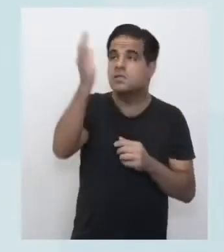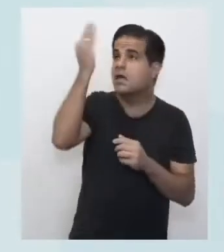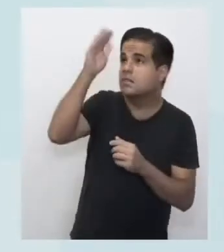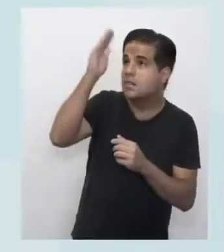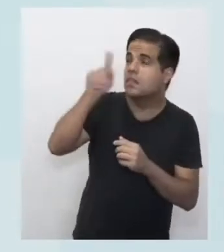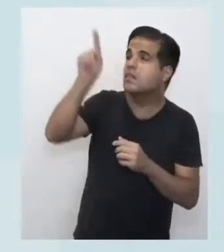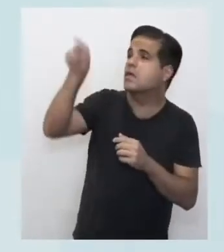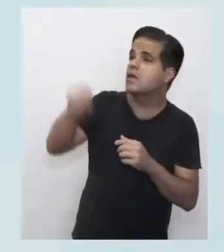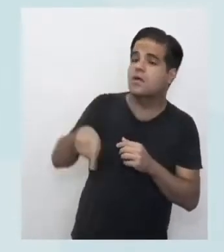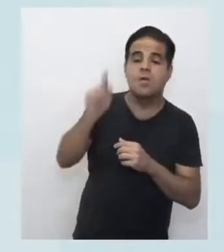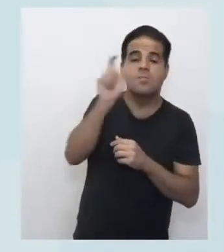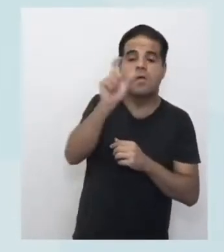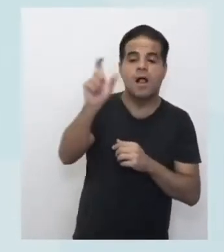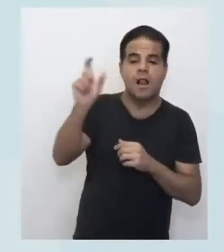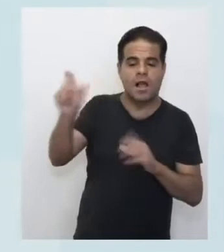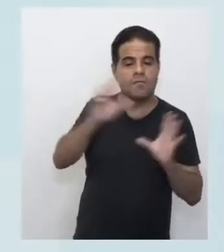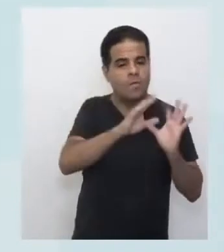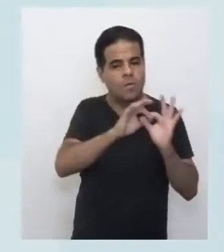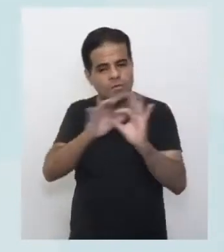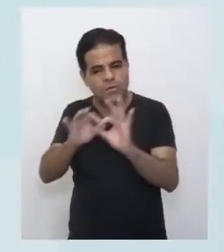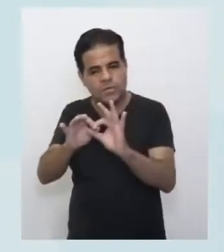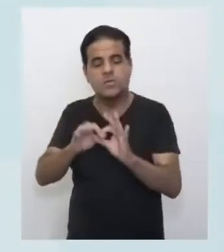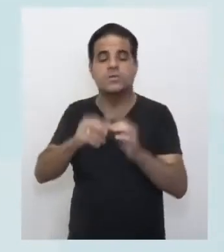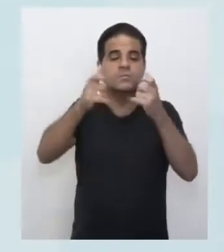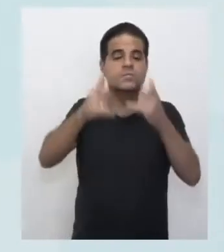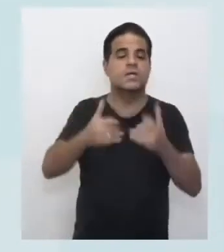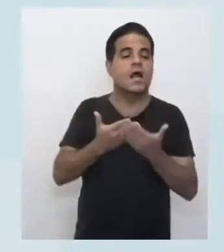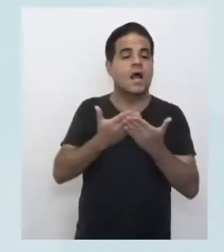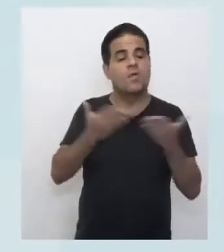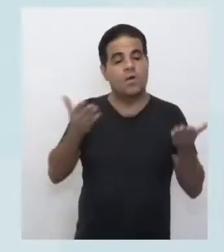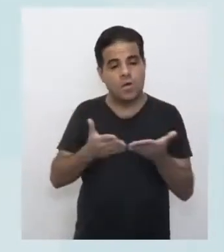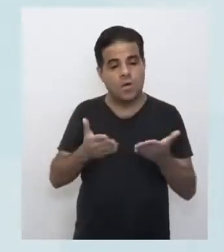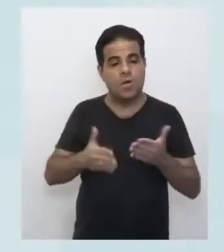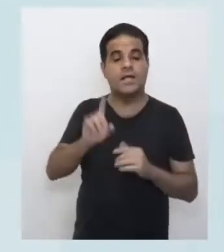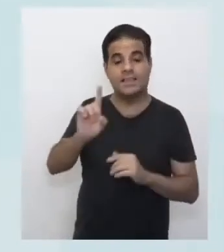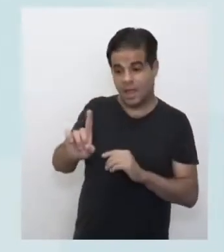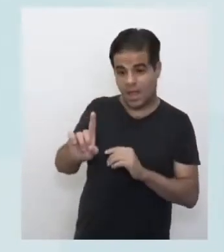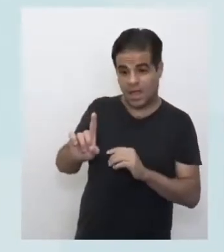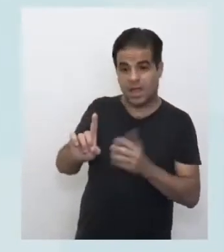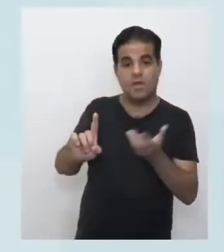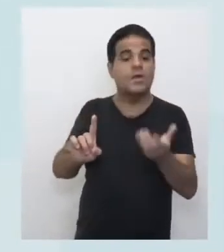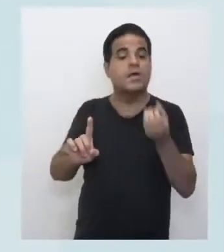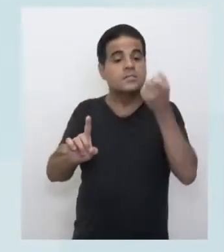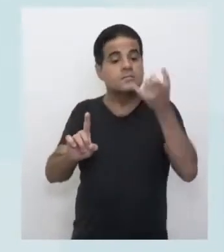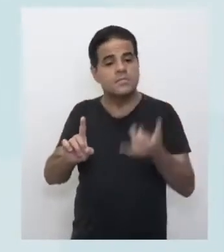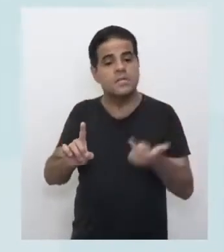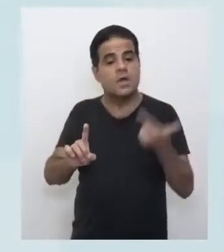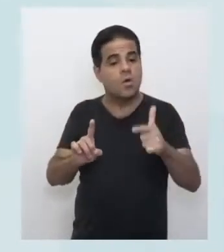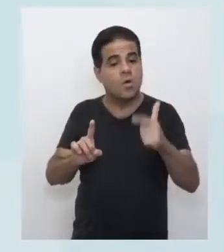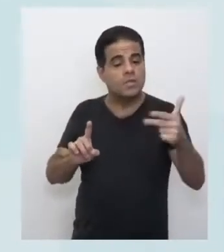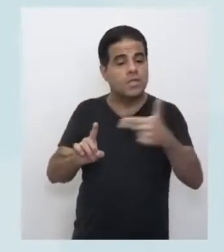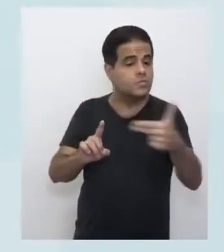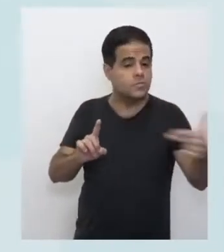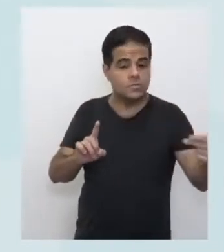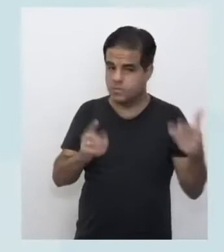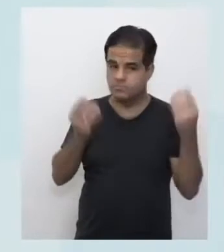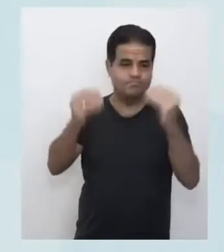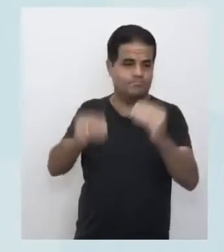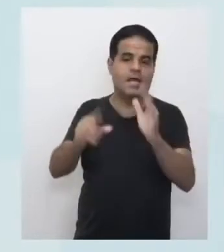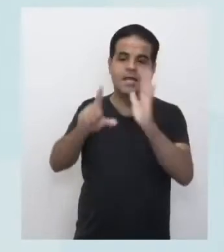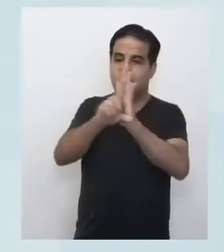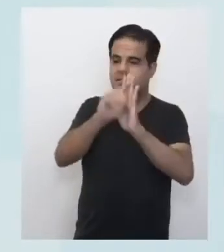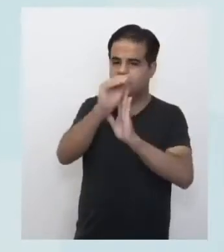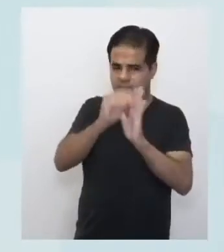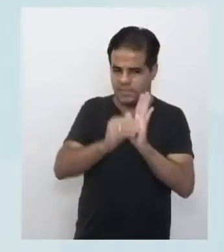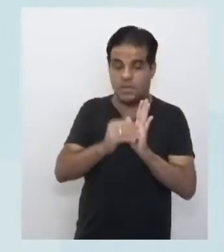que está escrito pelo contexto, a gente está falando da aula de hoje, mas na D eu quero que vocês escrevam outras coisas que não estão nessa listagem. A gente